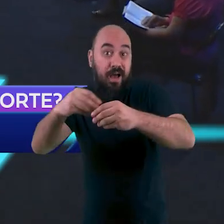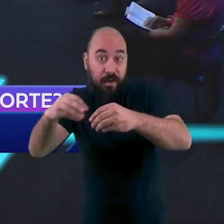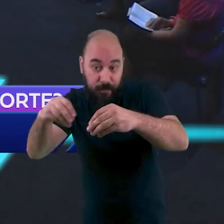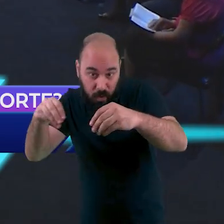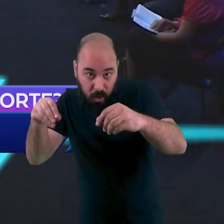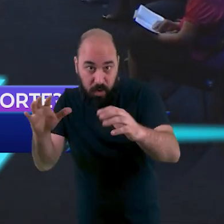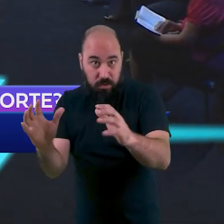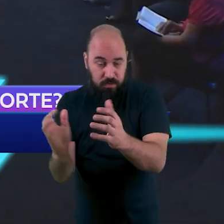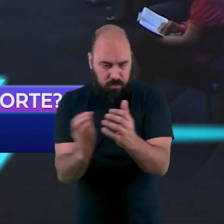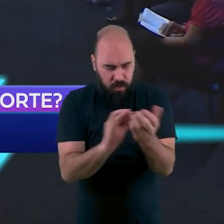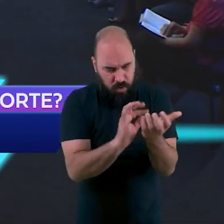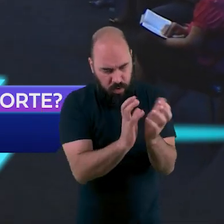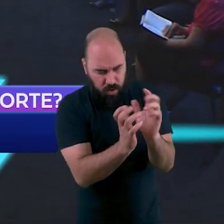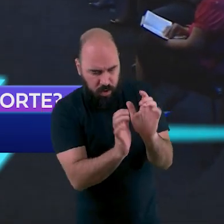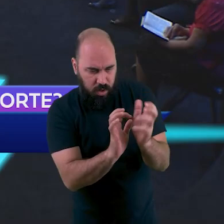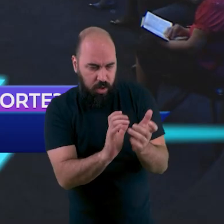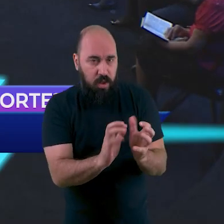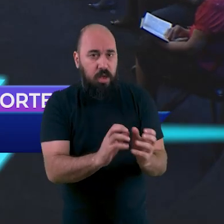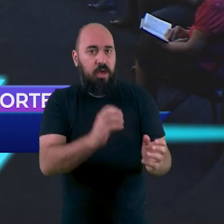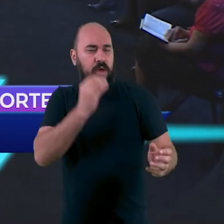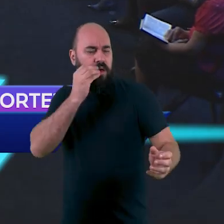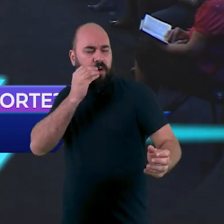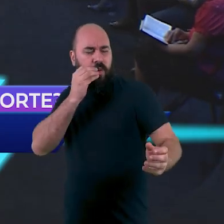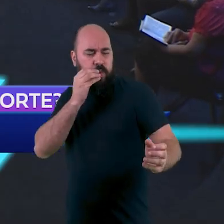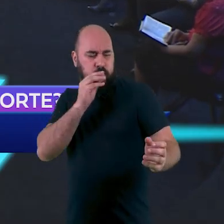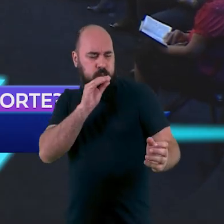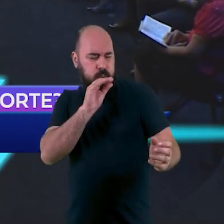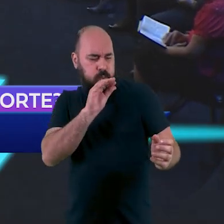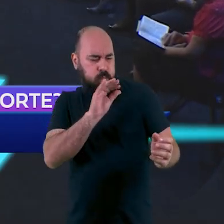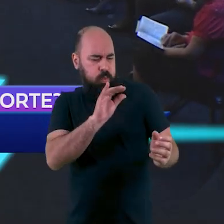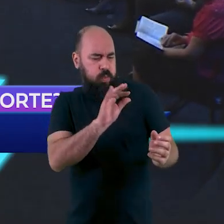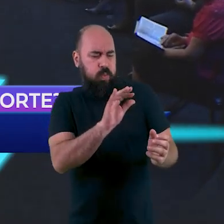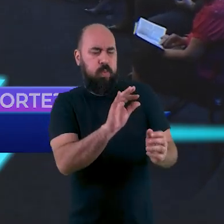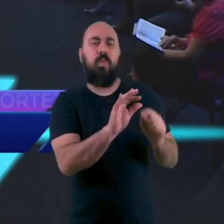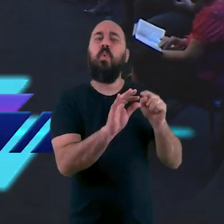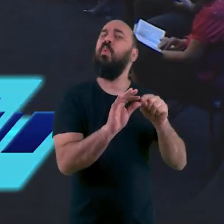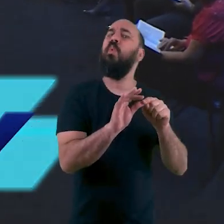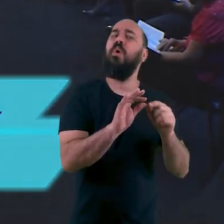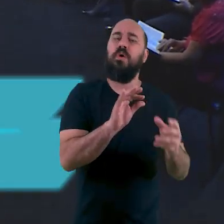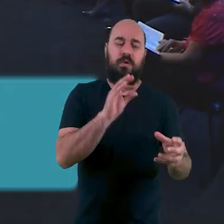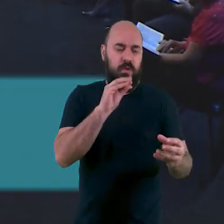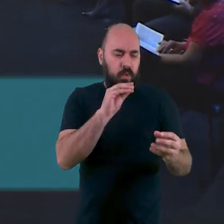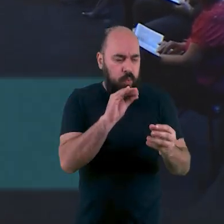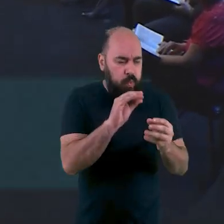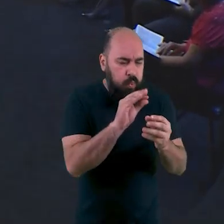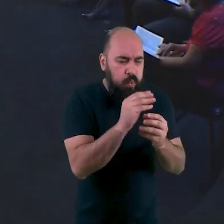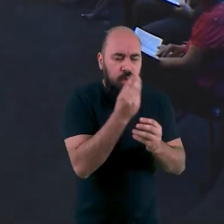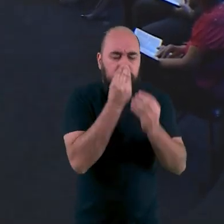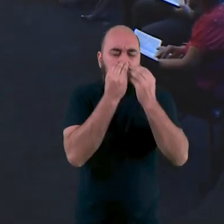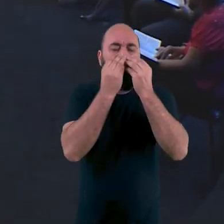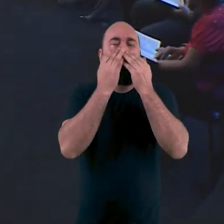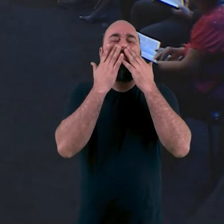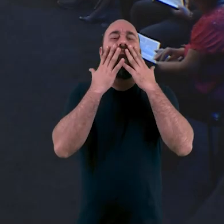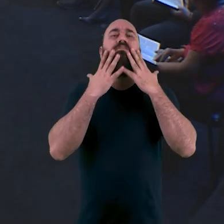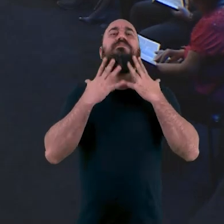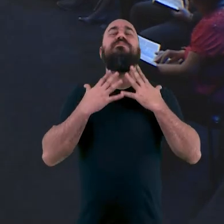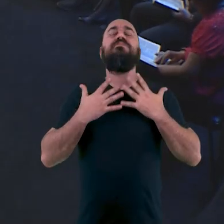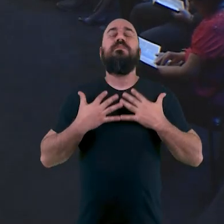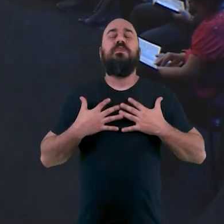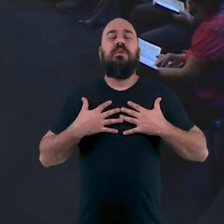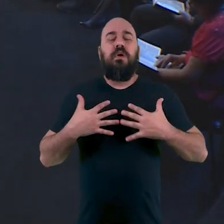terra e lhe soprou nas narinas o fôlego de vida. E o homem passou a ser